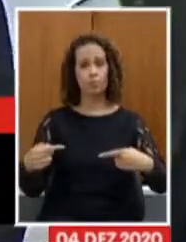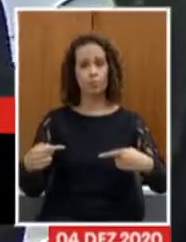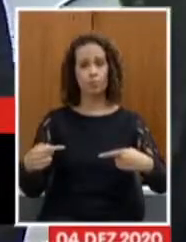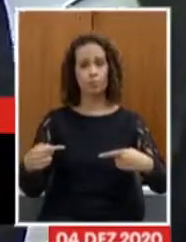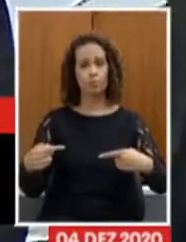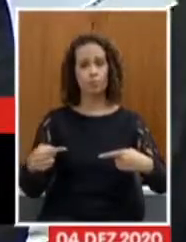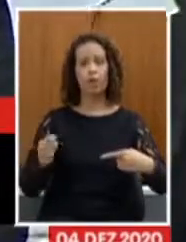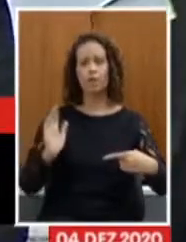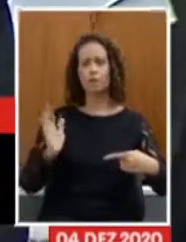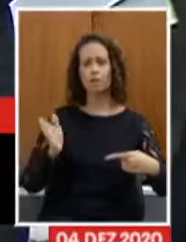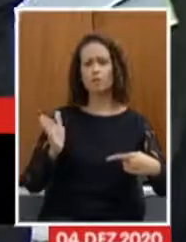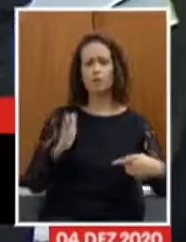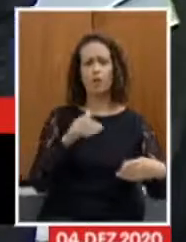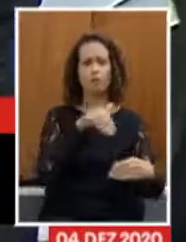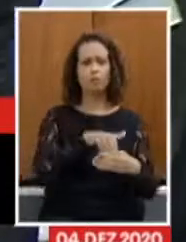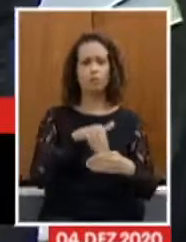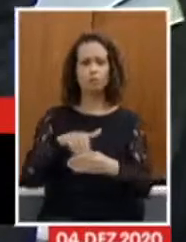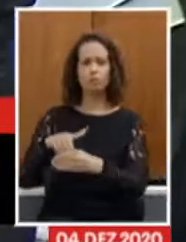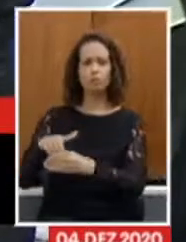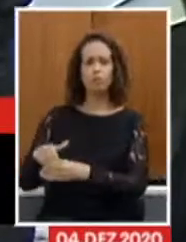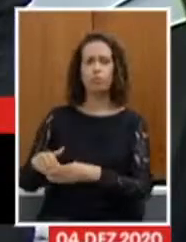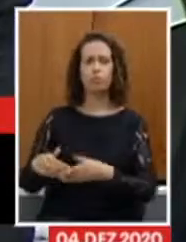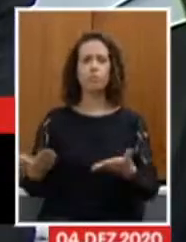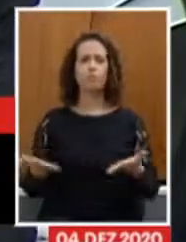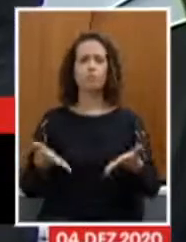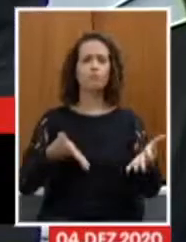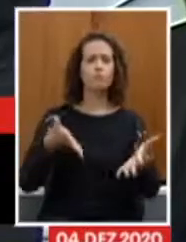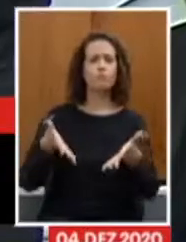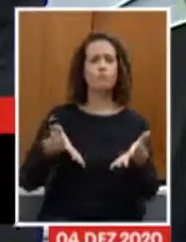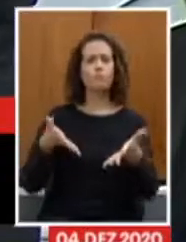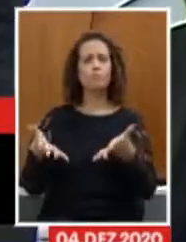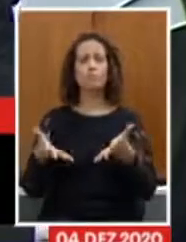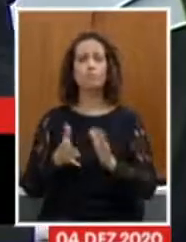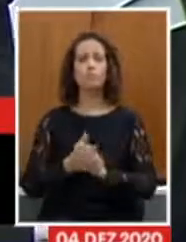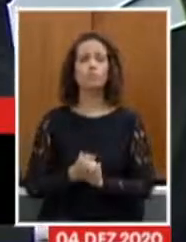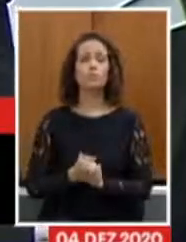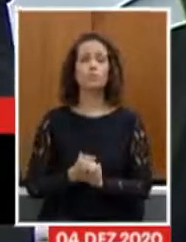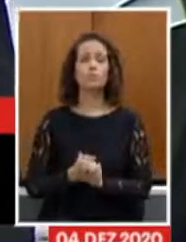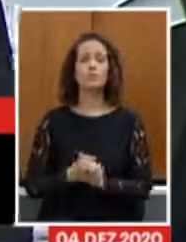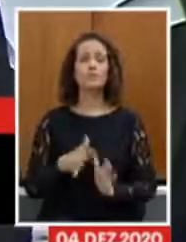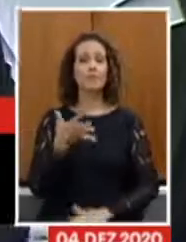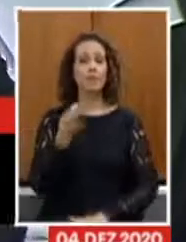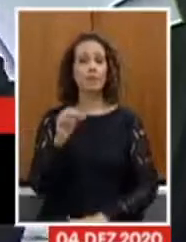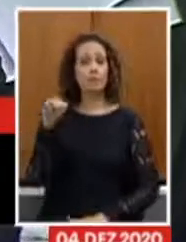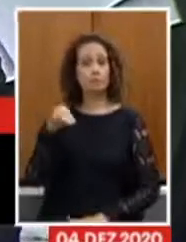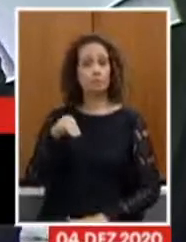Ah, já estamos em fase de votação, com a palavra para encaminhar a votação pelo prazo de 10 minutos...